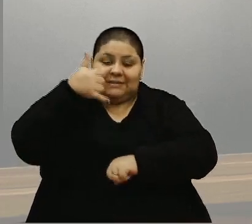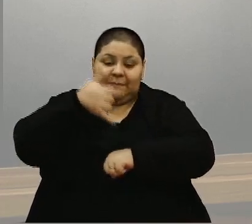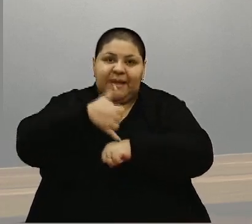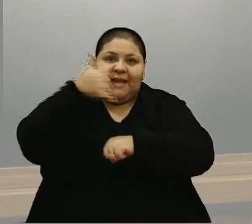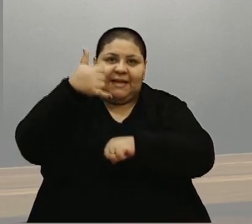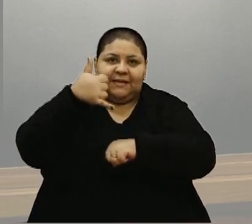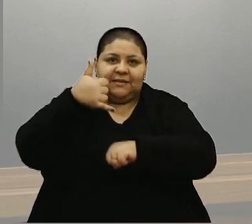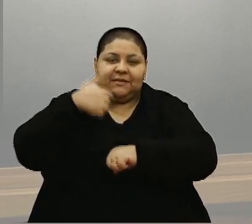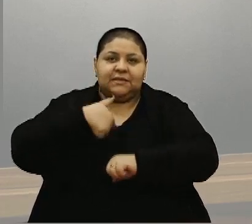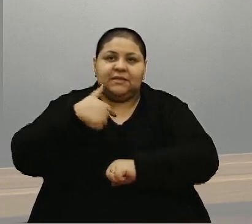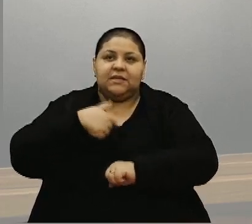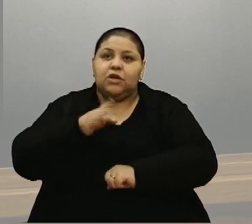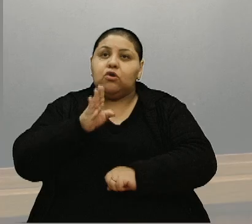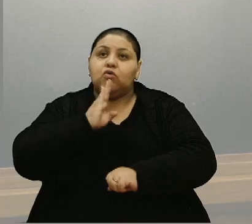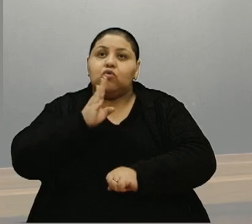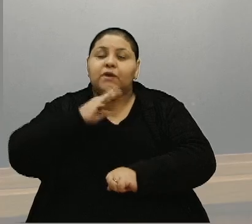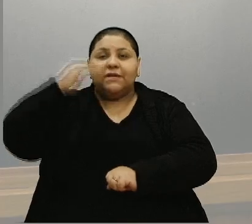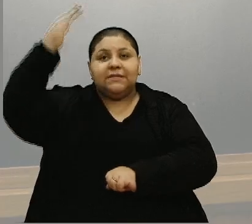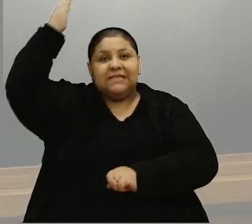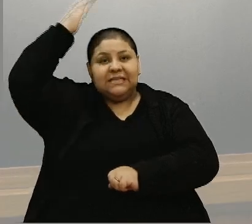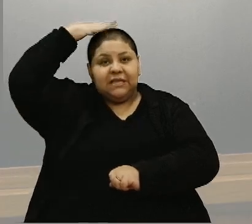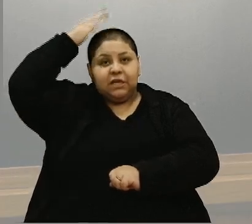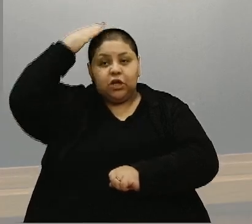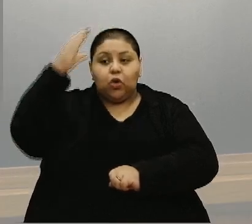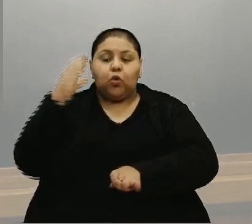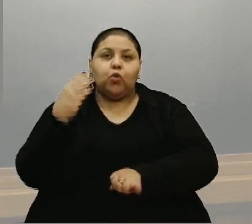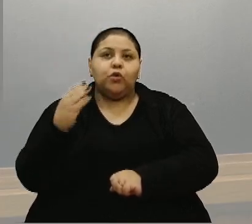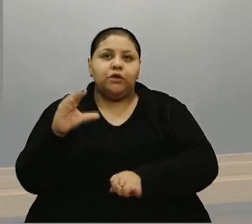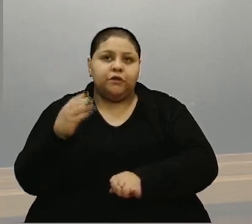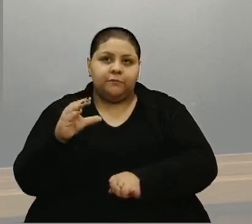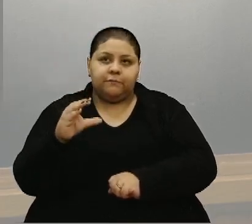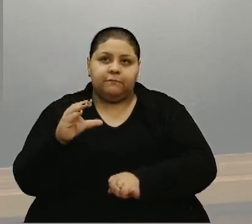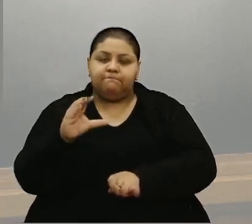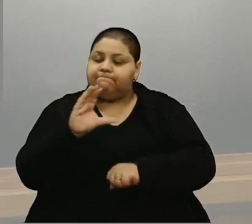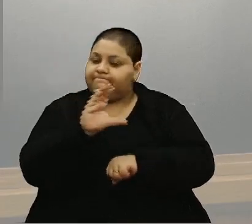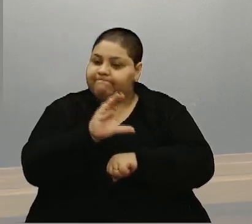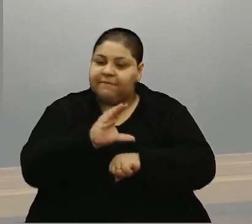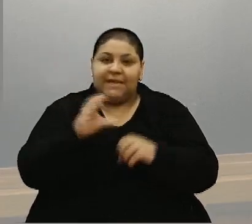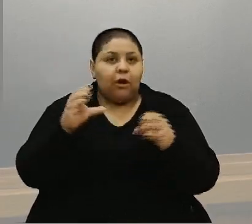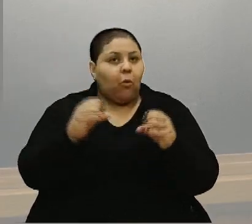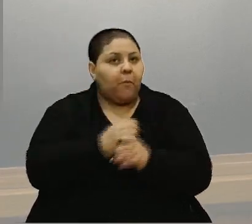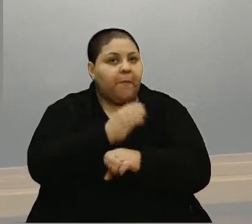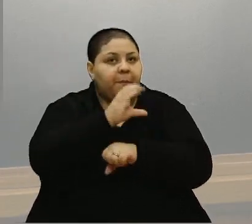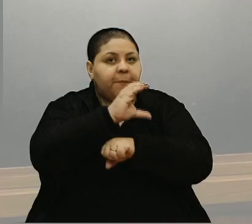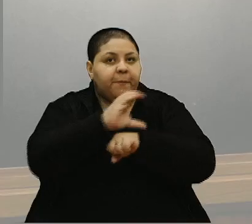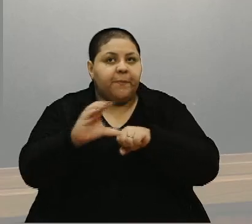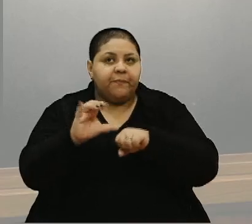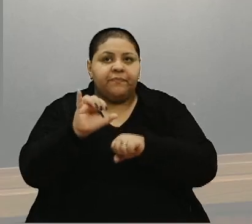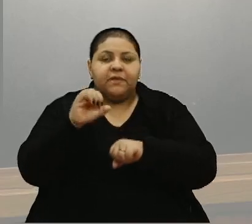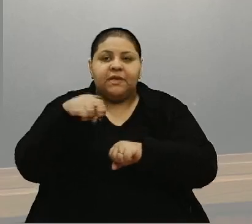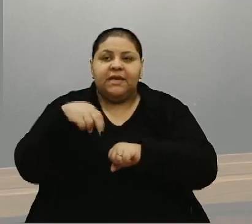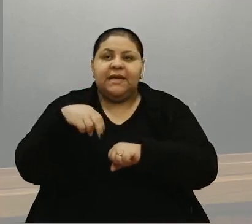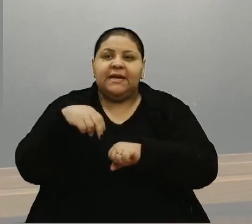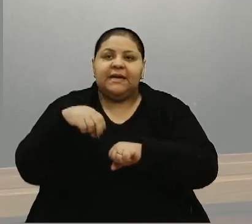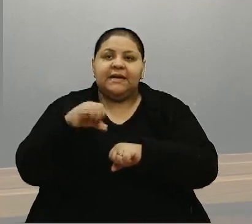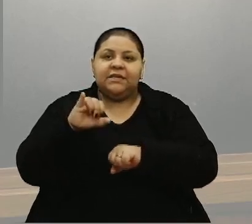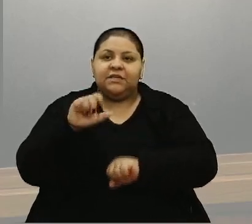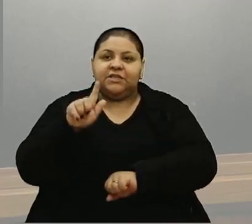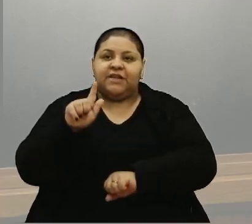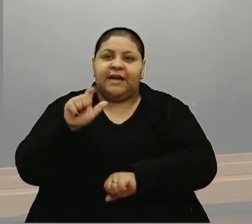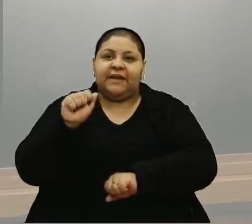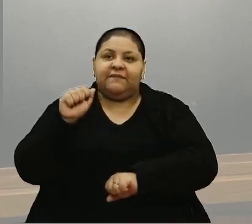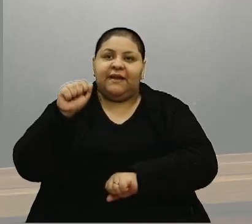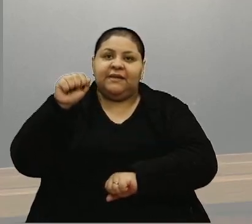em Curitiba, e ele é completamente constitucional, que o IGAN diz uma coisa, o DPM